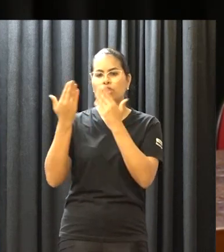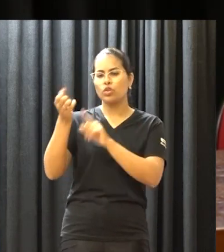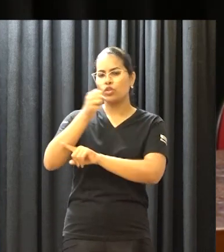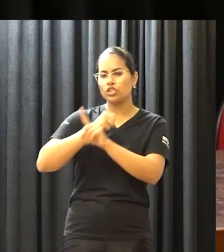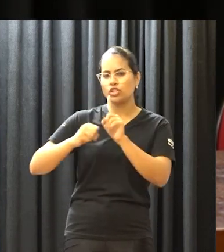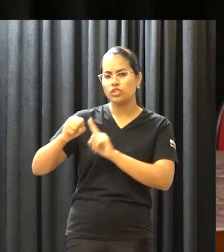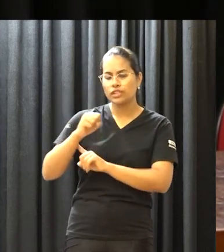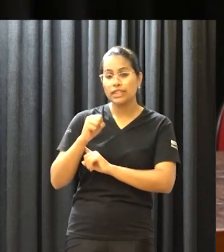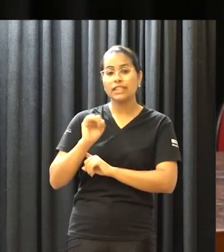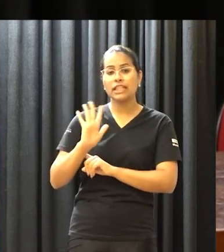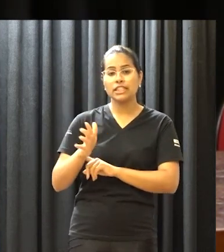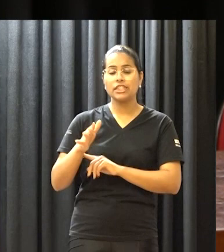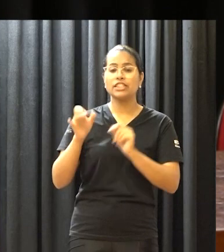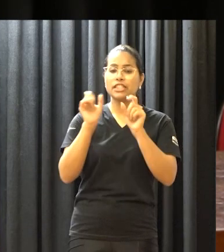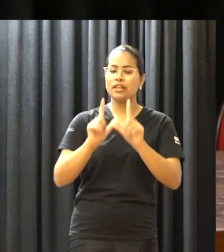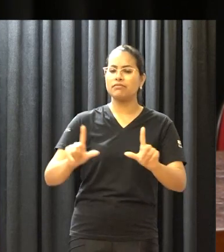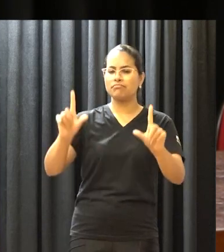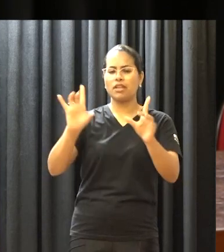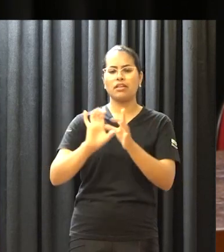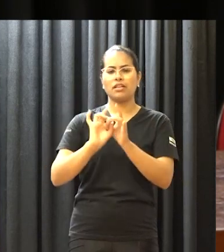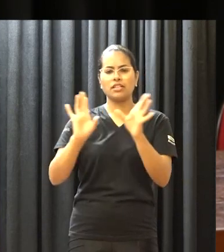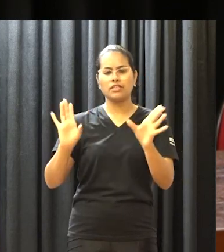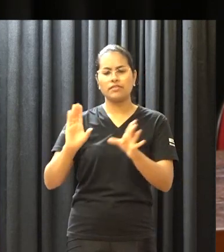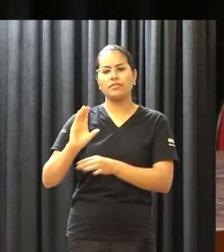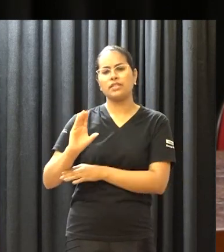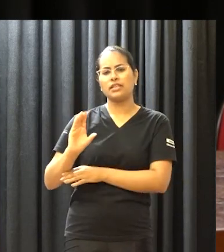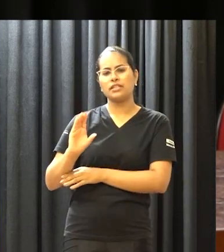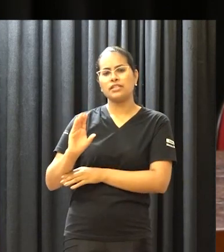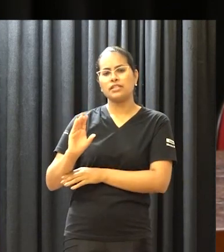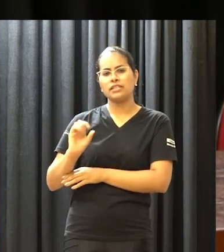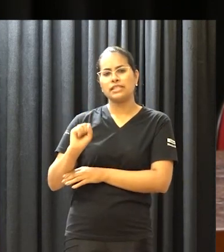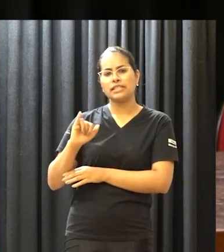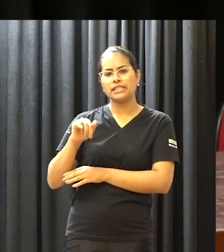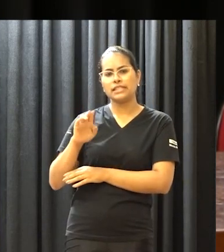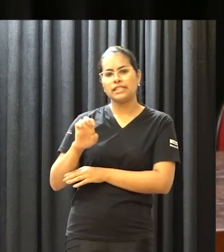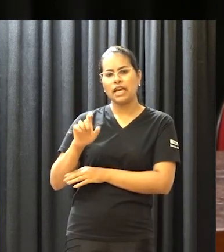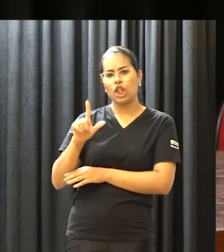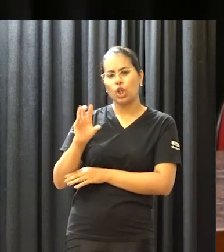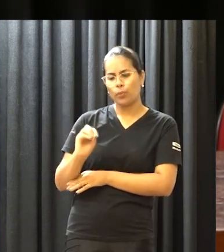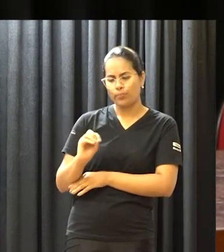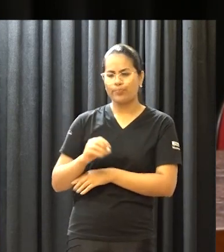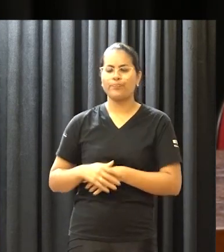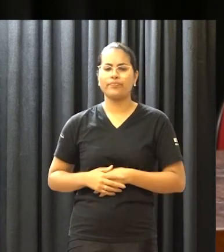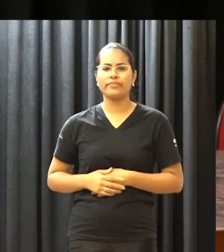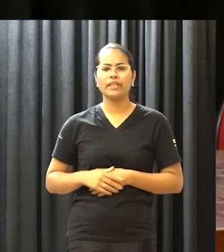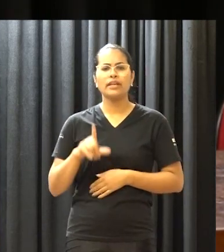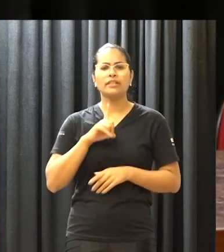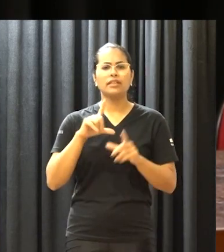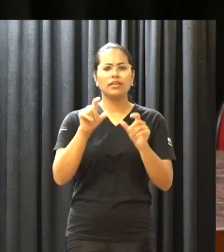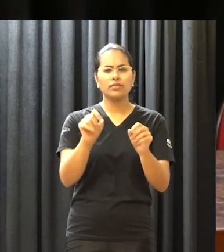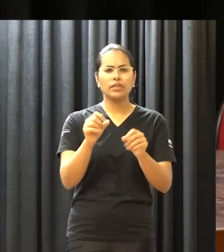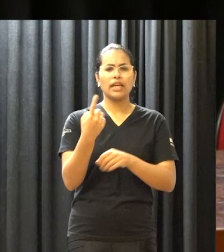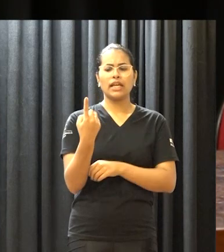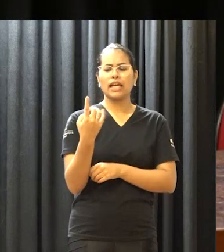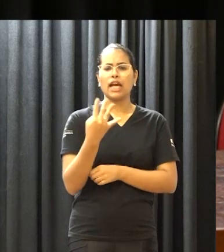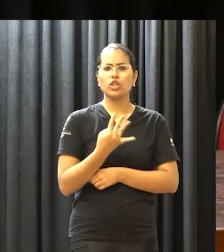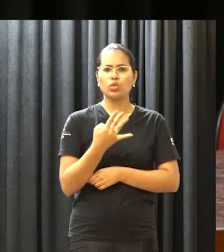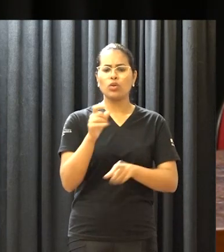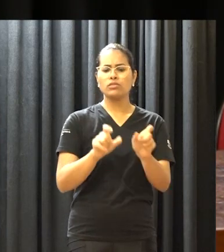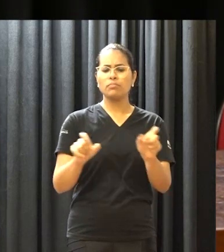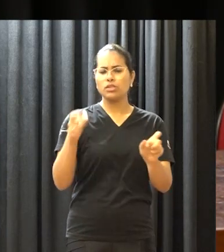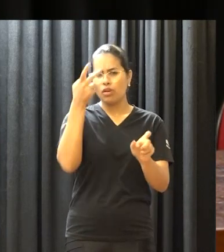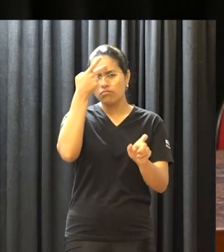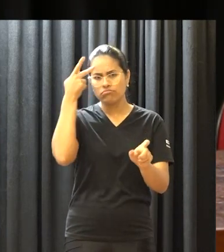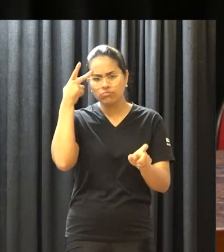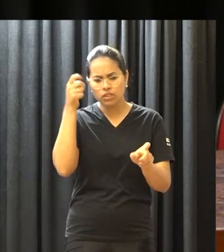disponível na plataforma Cielo. Foram entrevistados 14 estudantes que cursaram a disciplina Psicologia e Pessoas